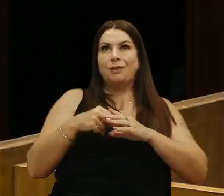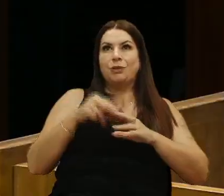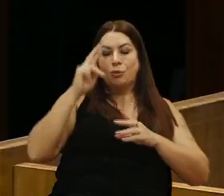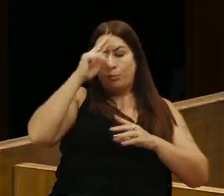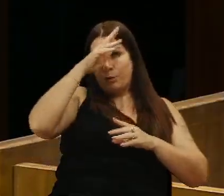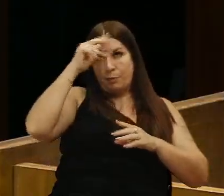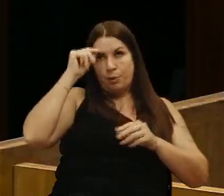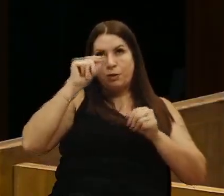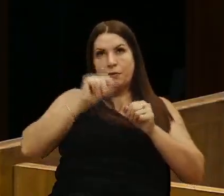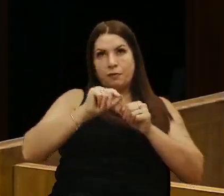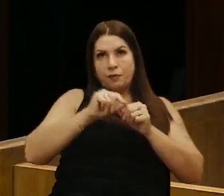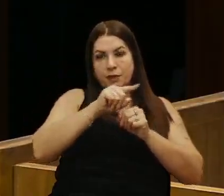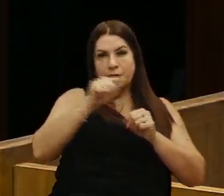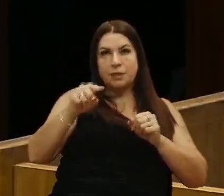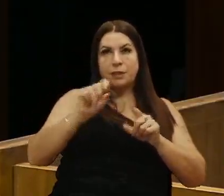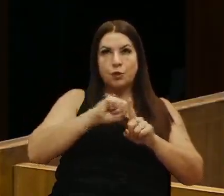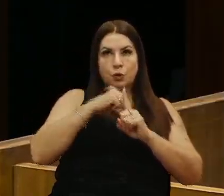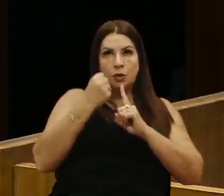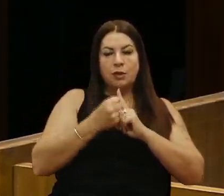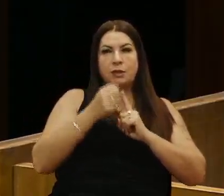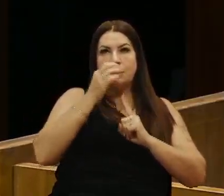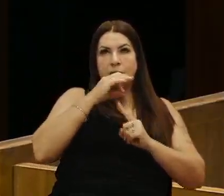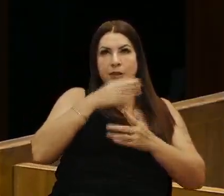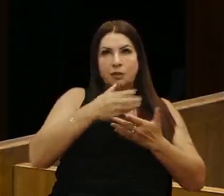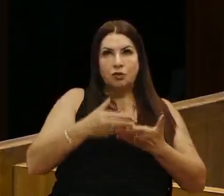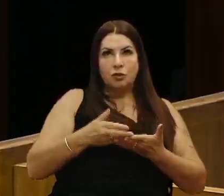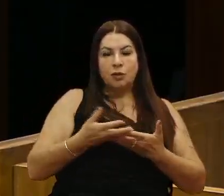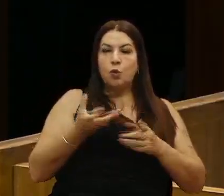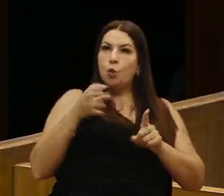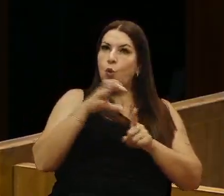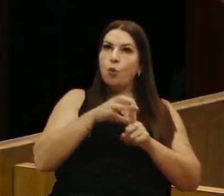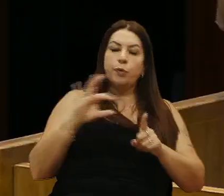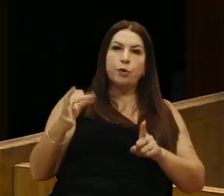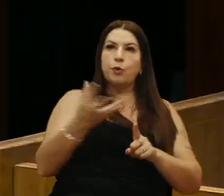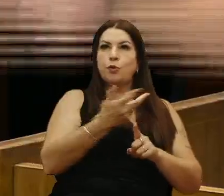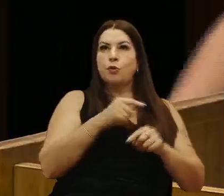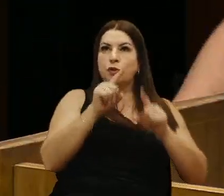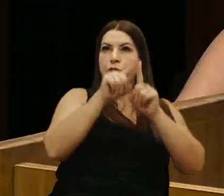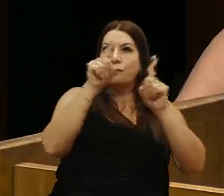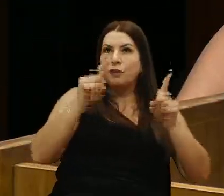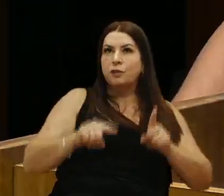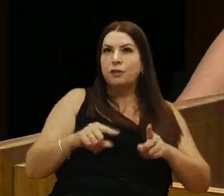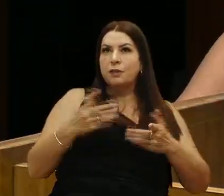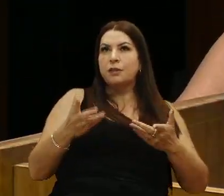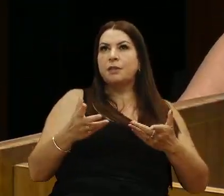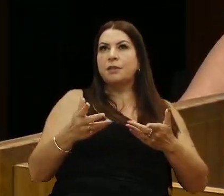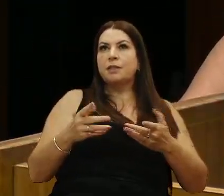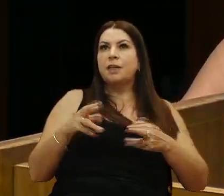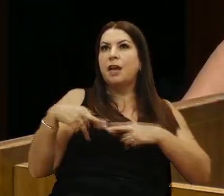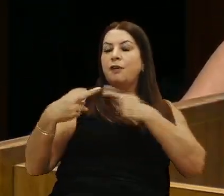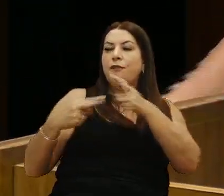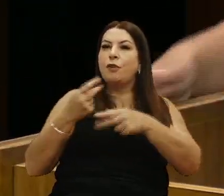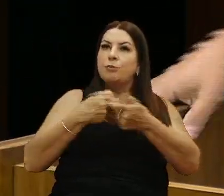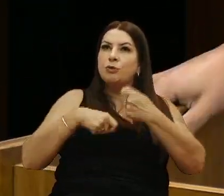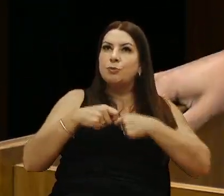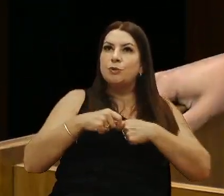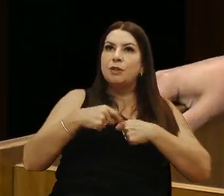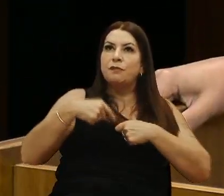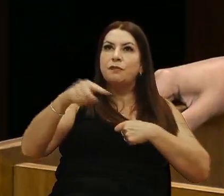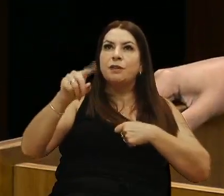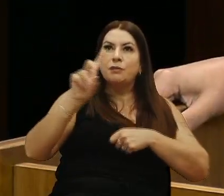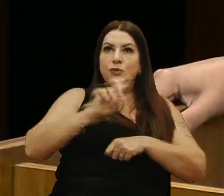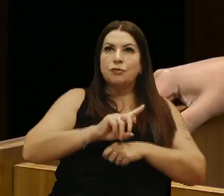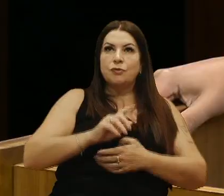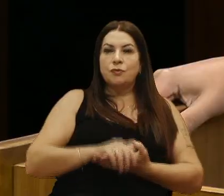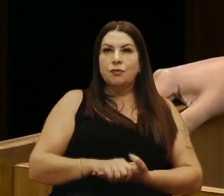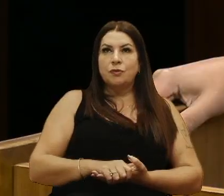fará, colocando a sociedade caxiense contra todos os servidores na reforma administrativa que vai vir nos próximos